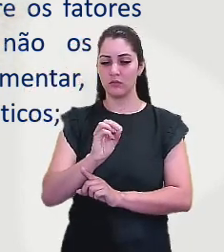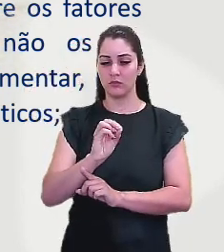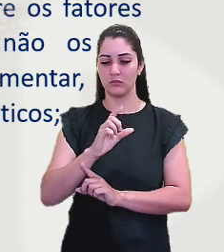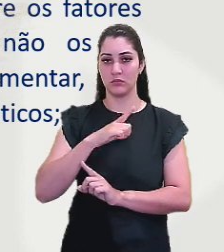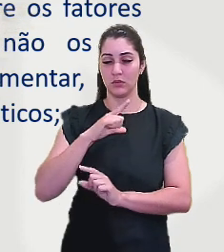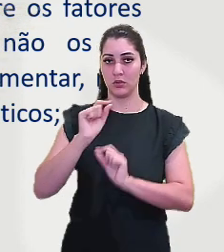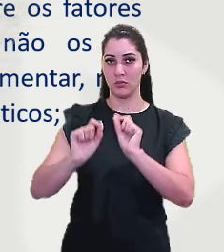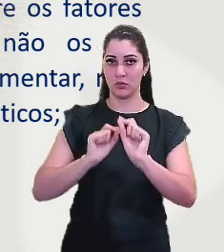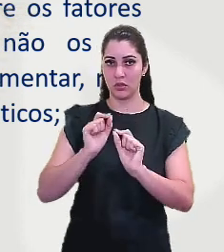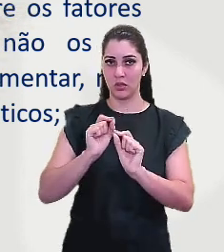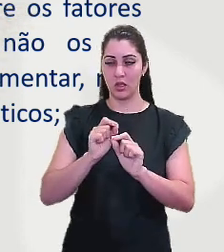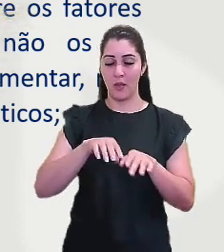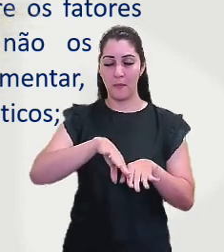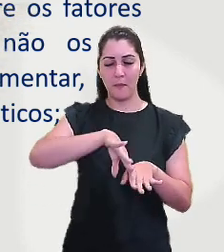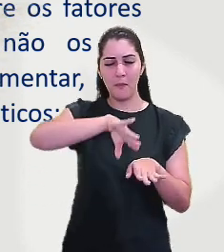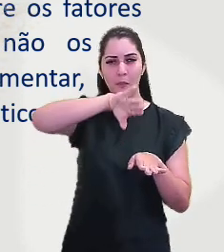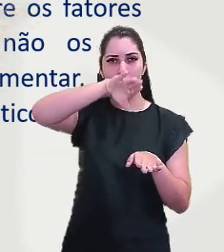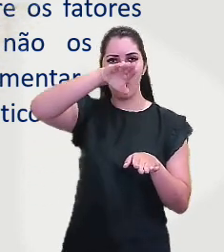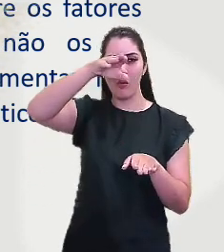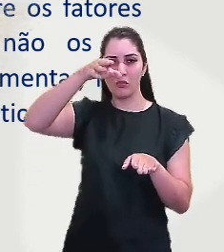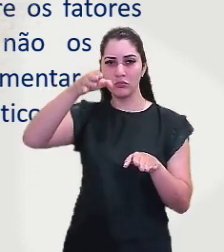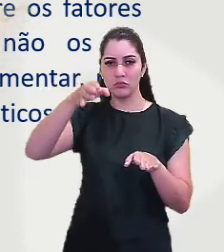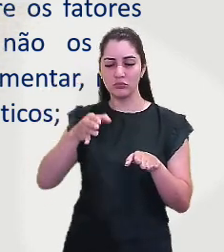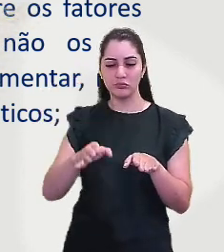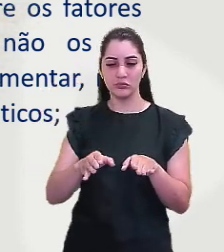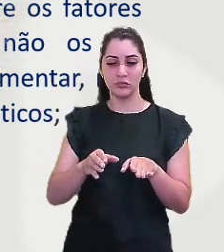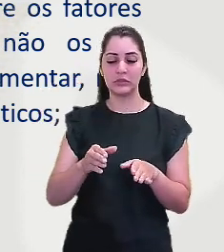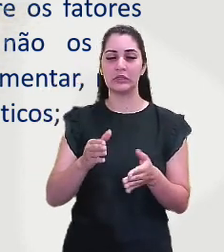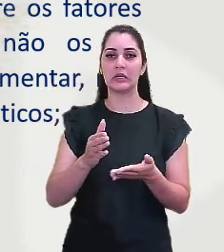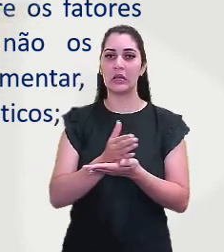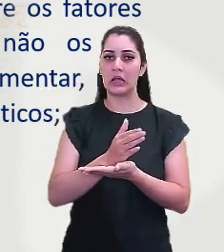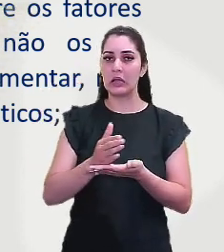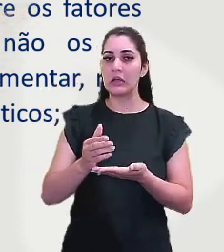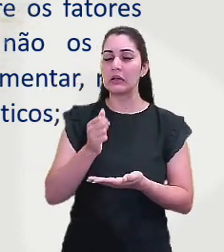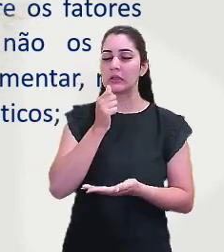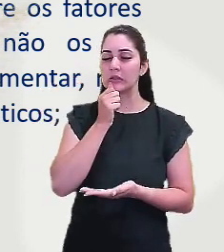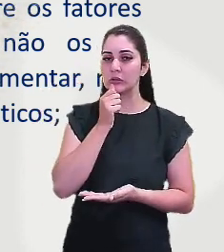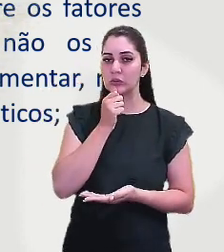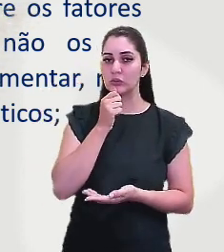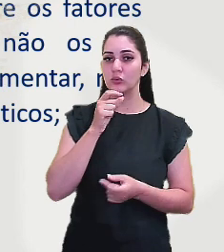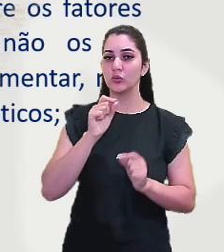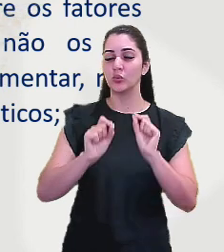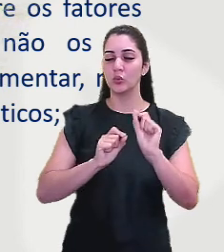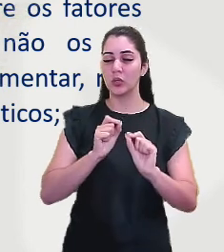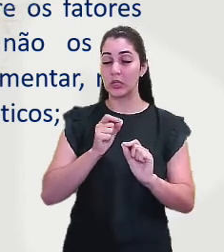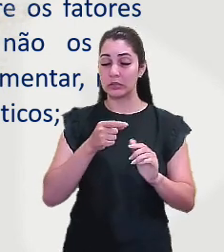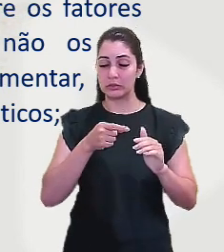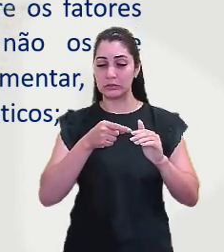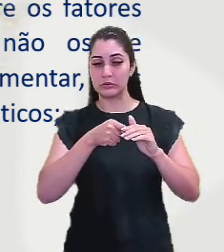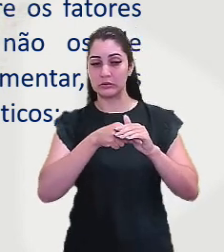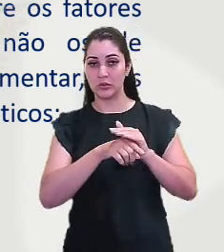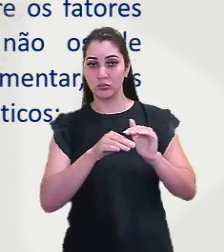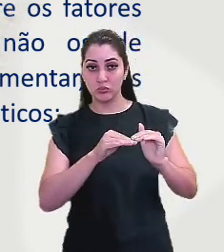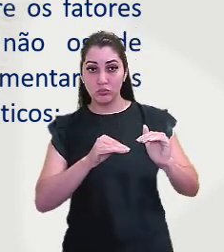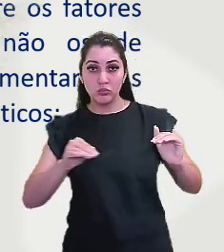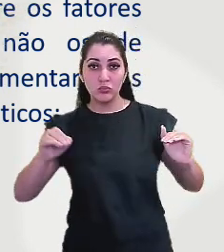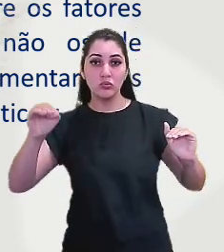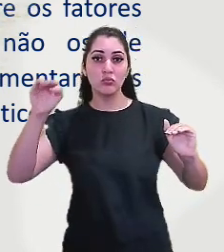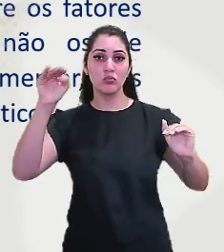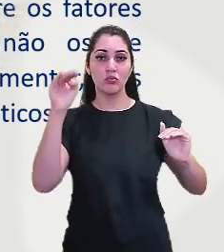São aquelas regiões em que ainda hoje os processos internos superam os externos. Ou